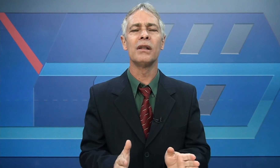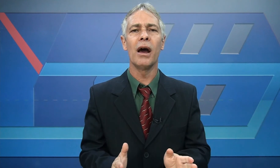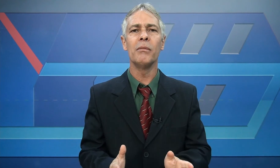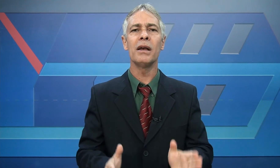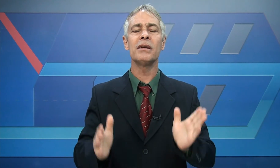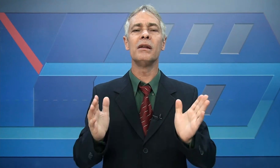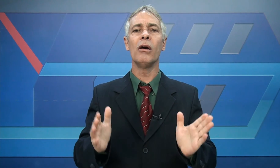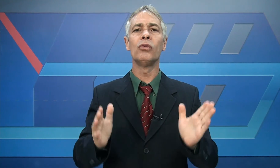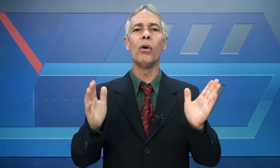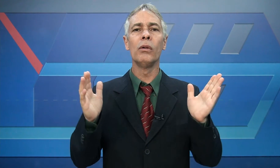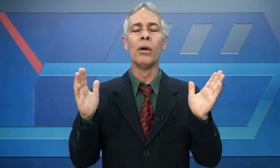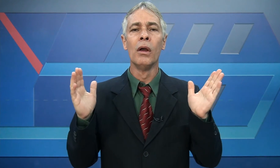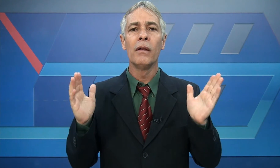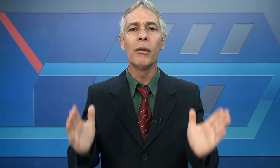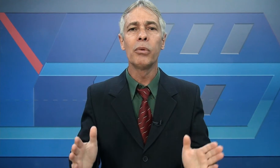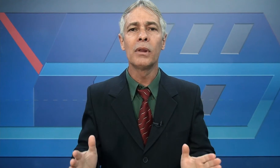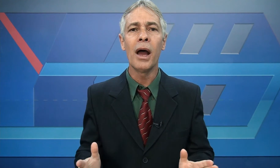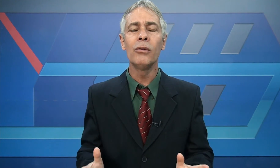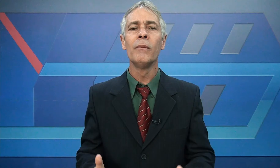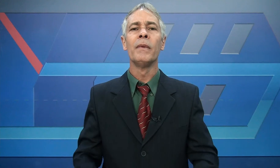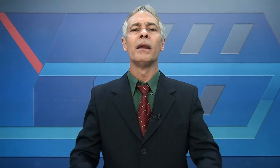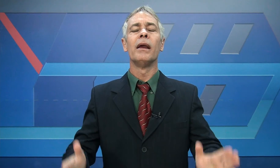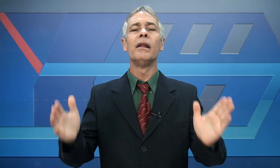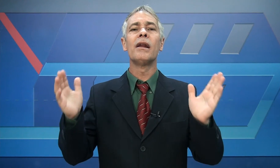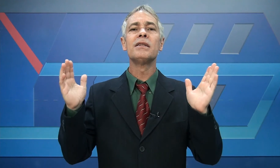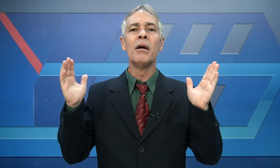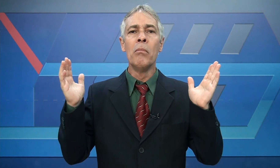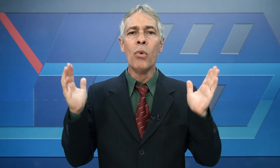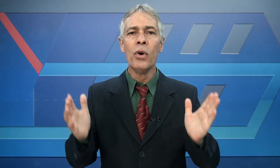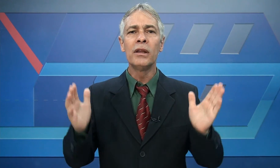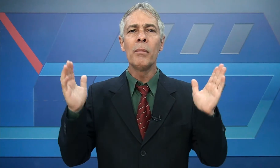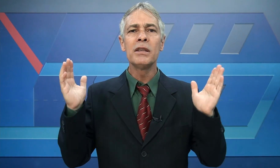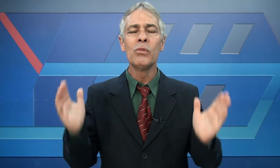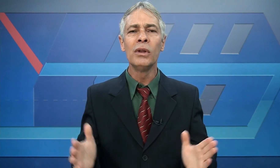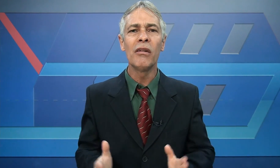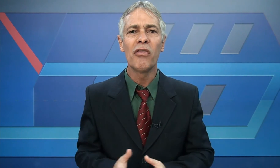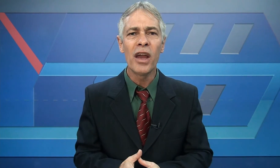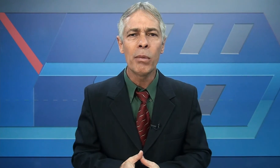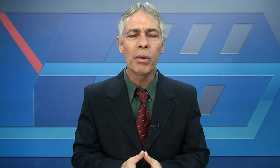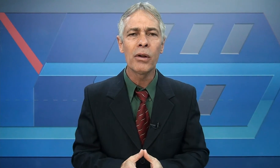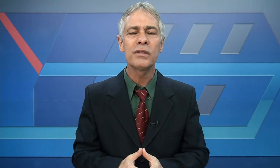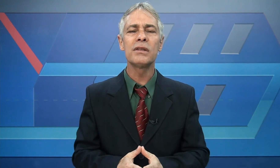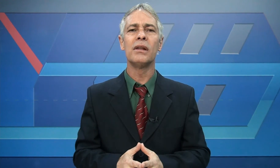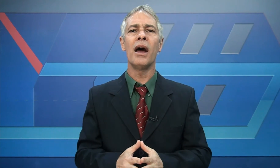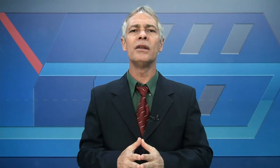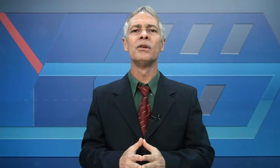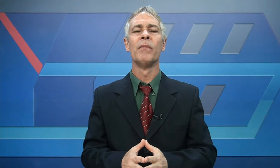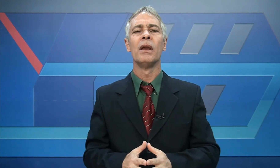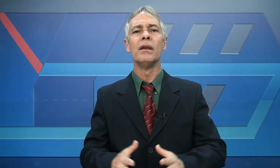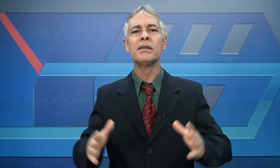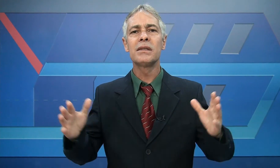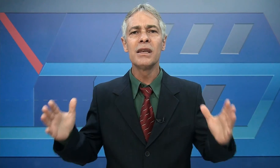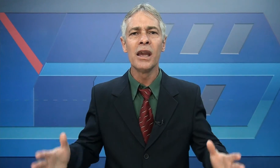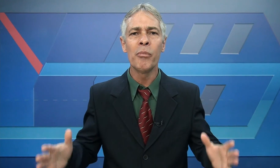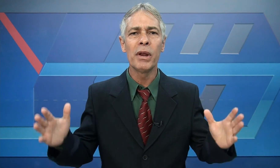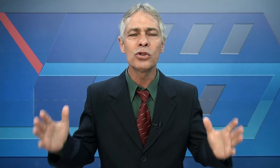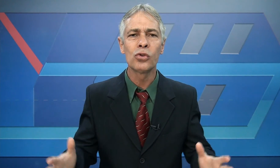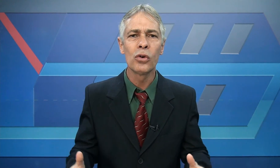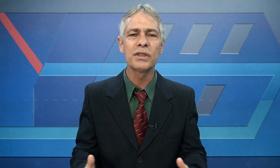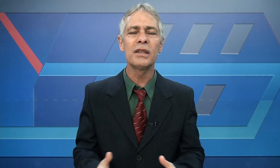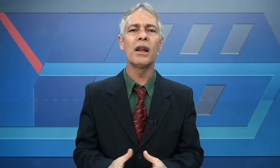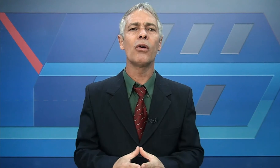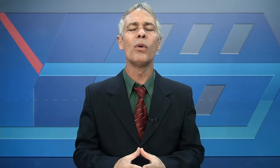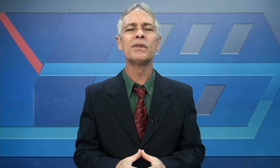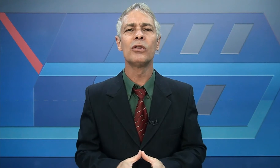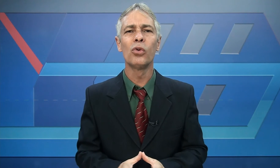nossa cidade. Márcio Reinaldo, quando deputado, ele trazia muita, mas muita verba para a nossa cidade e sempre